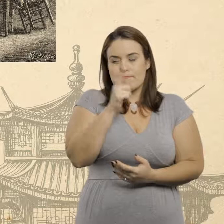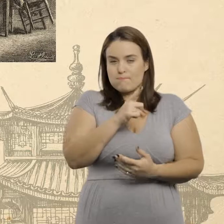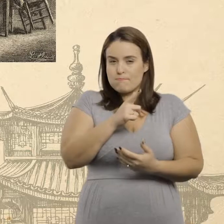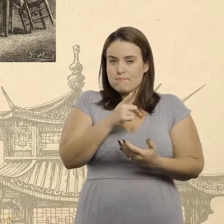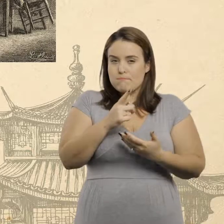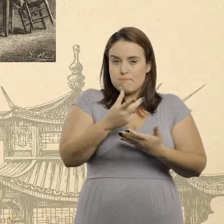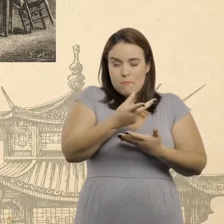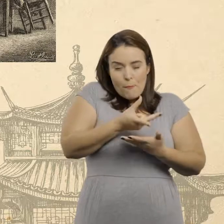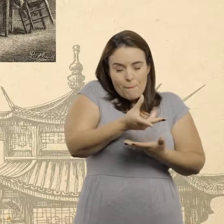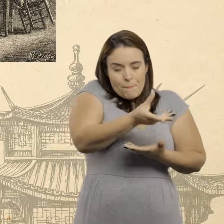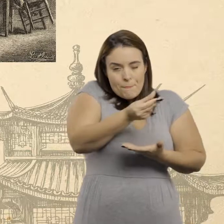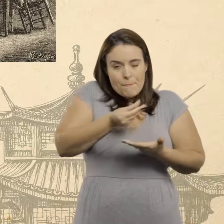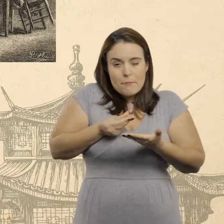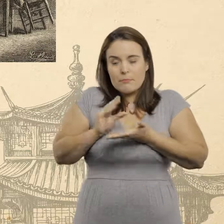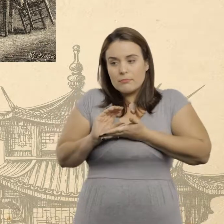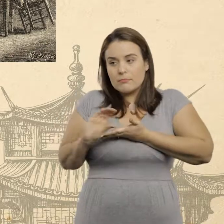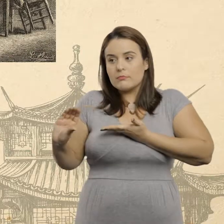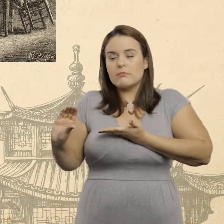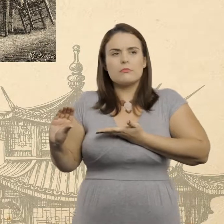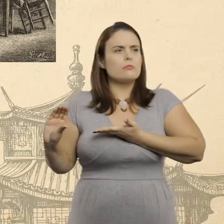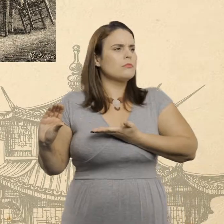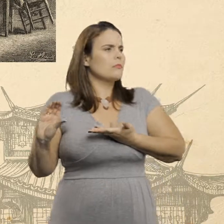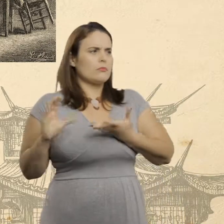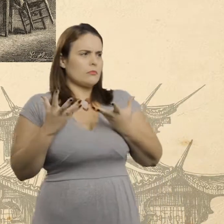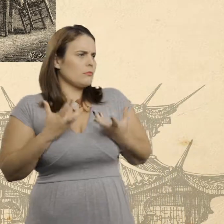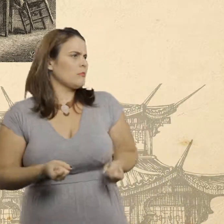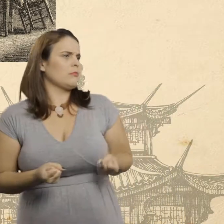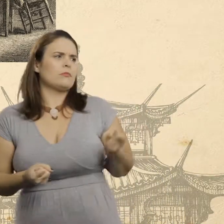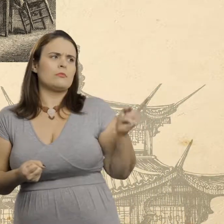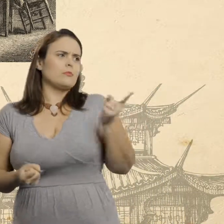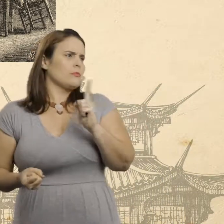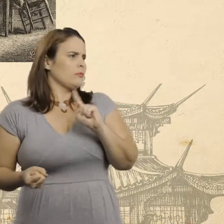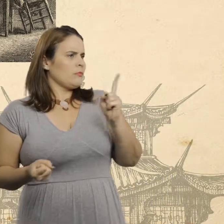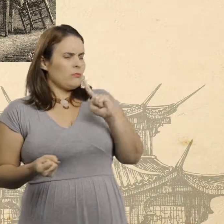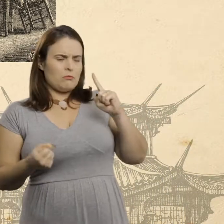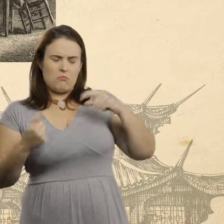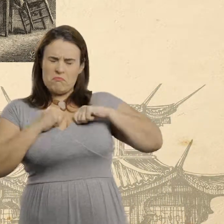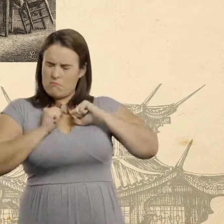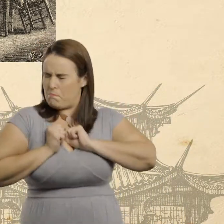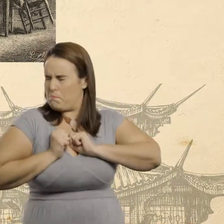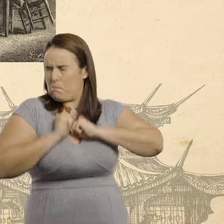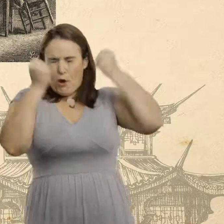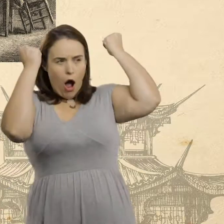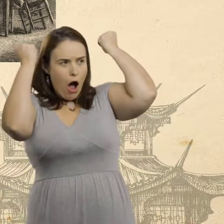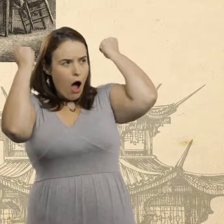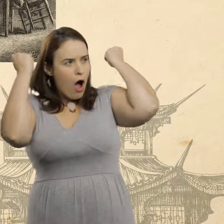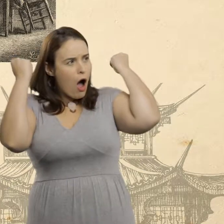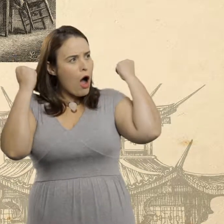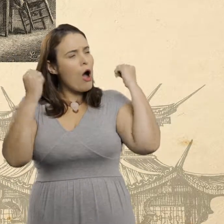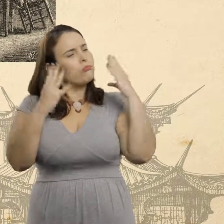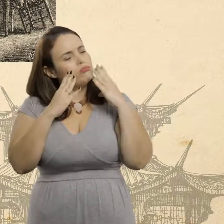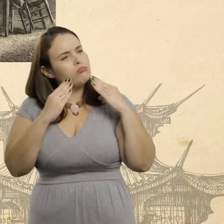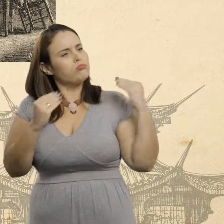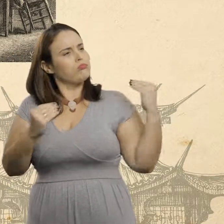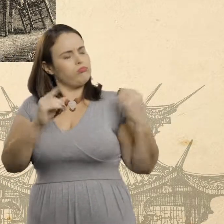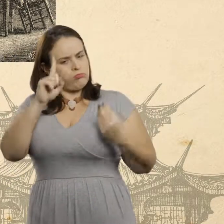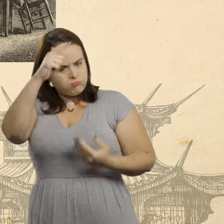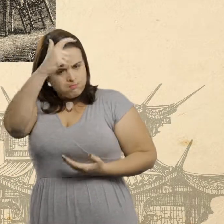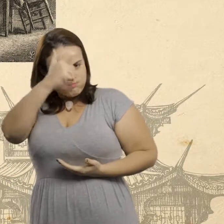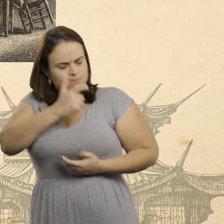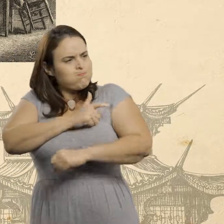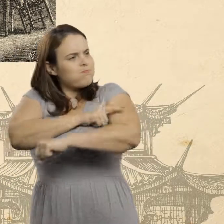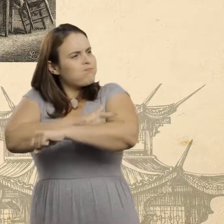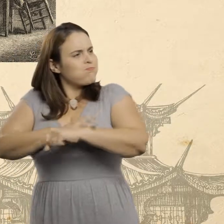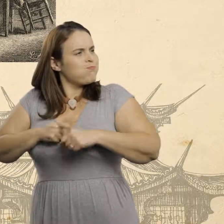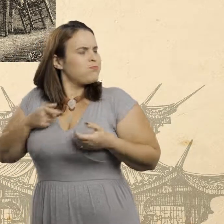caso ele ajudasse a prender o Sr. Fogg. Passepartout recusou a proposta. Ele ficou muito bravo e disse que o Sr. Fogg